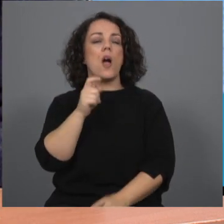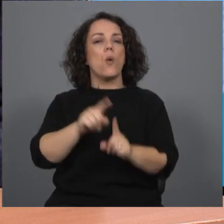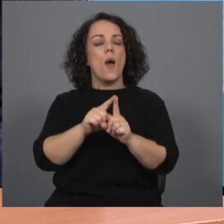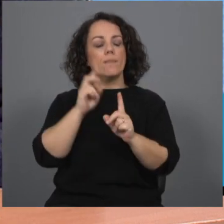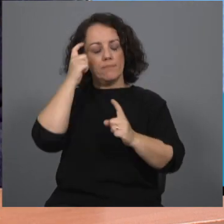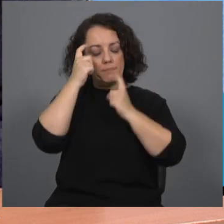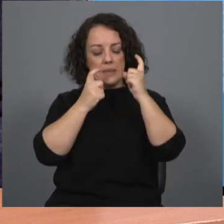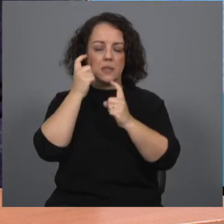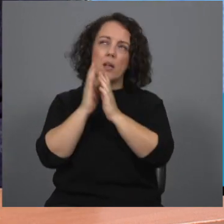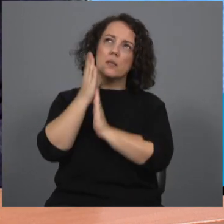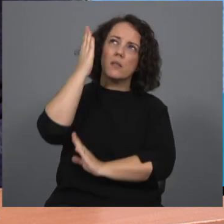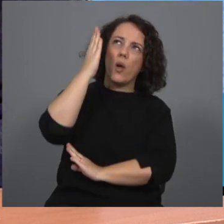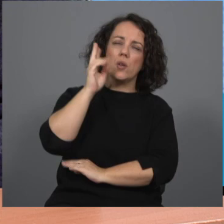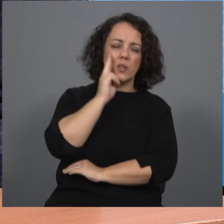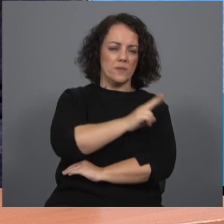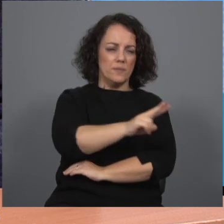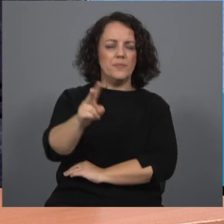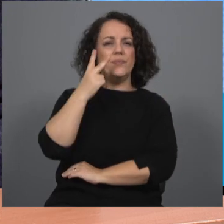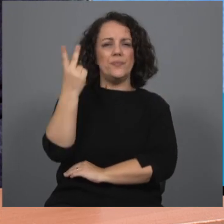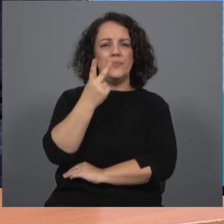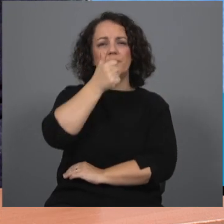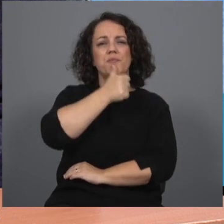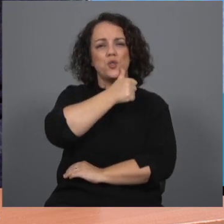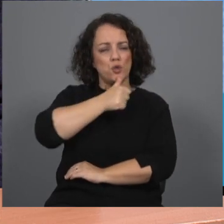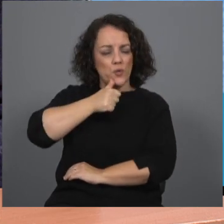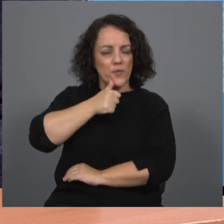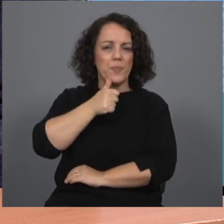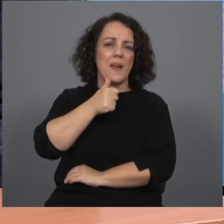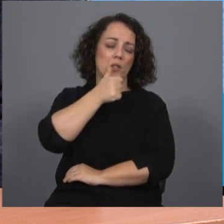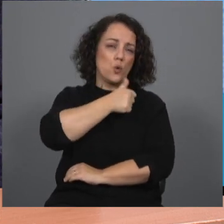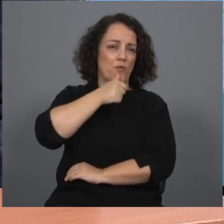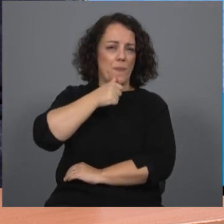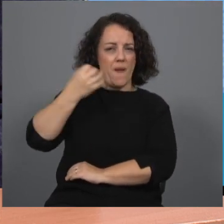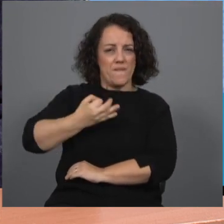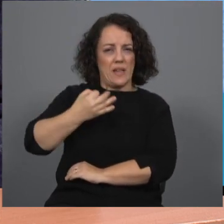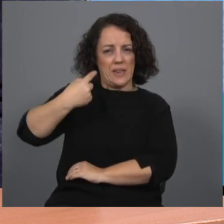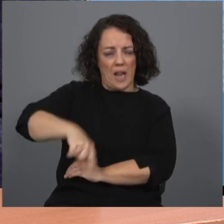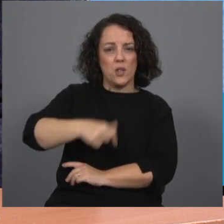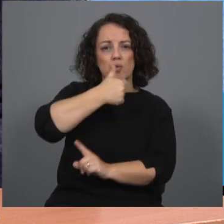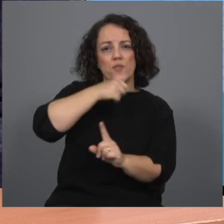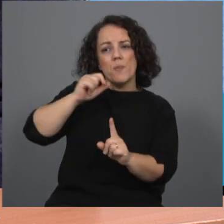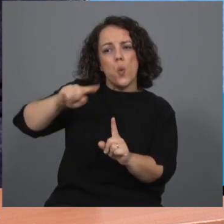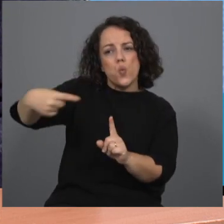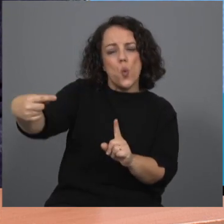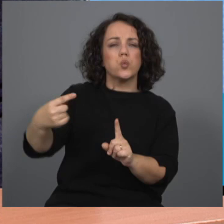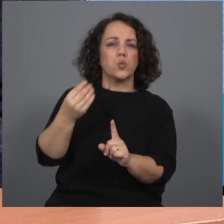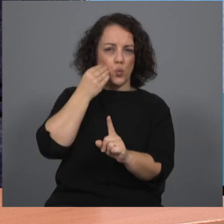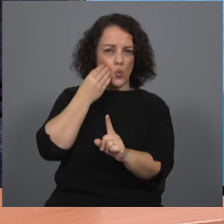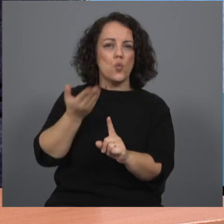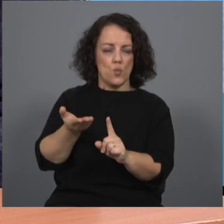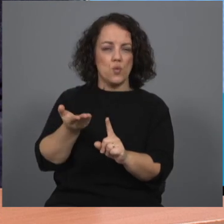e mesmo a vida com o sofrimento, apesar do sofrimento, ou a vida no sofrimento, e sobretudo o sofrimento dos outros. Ou seja,